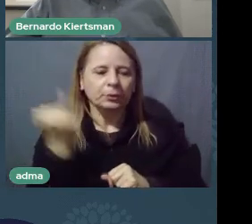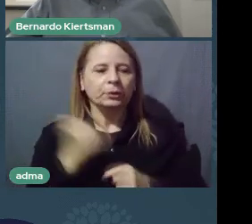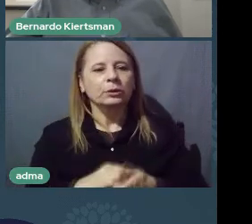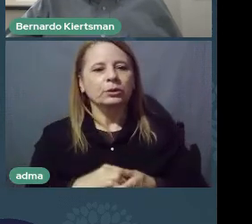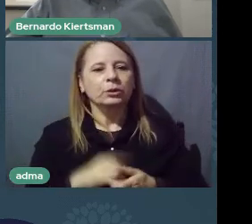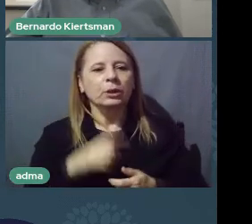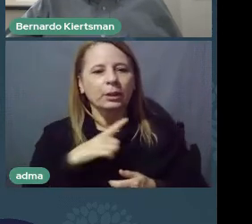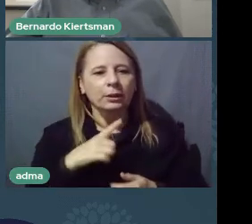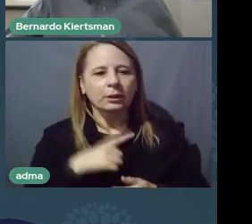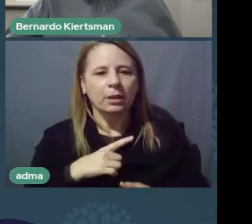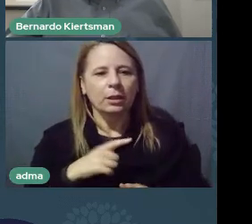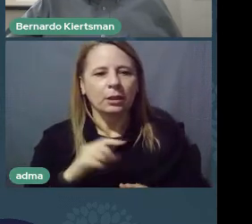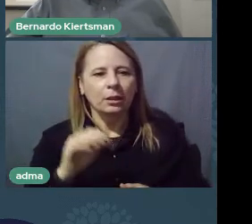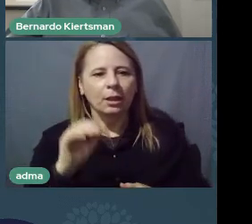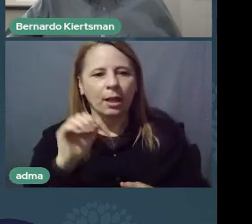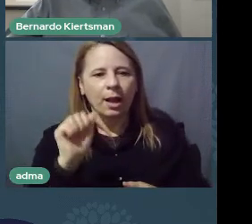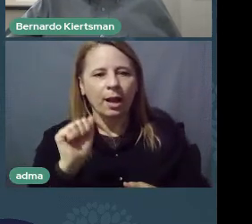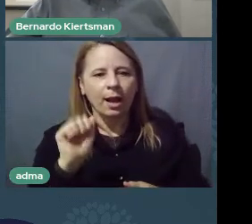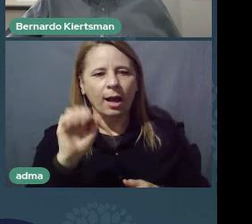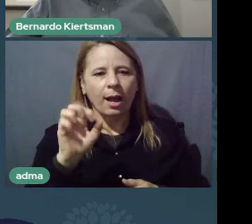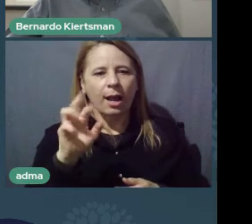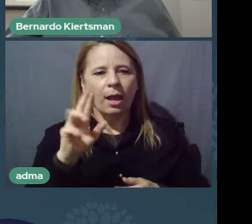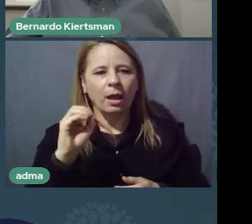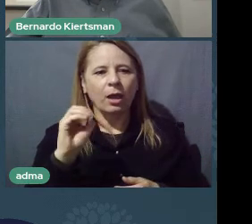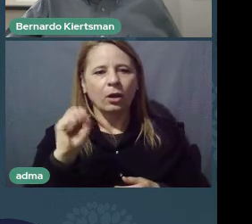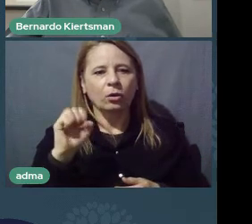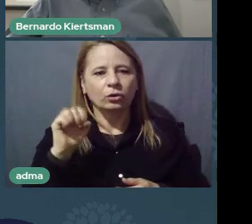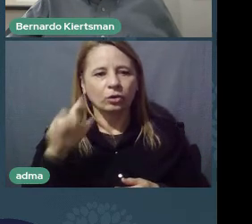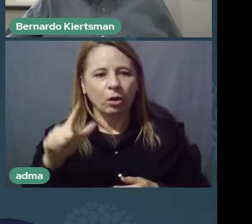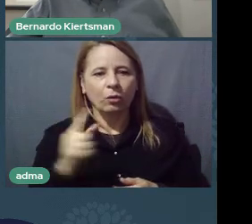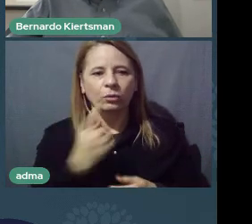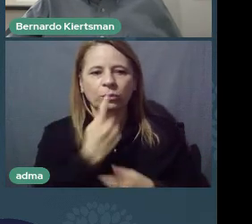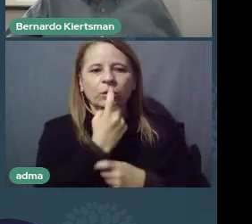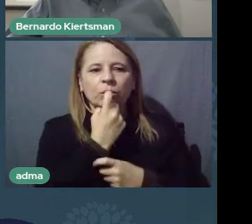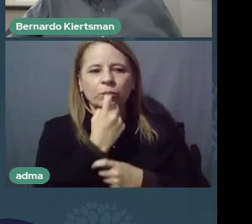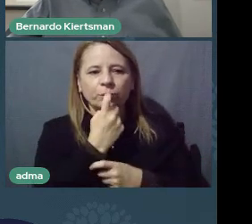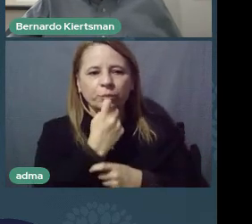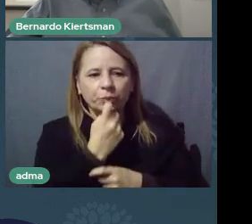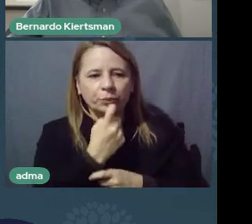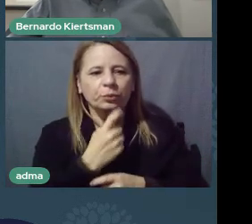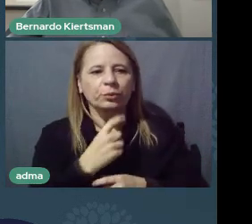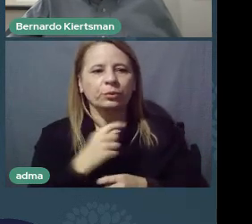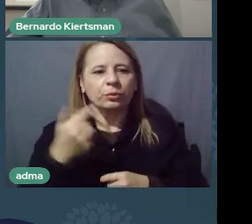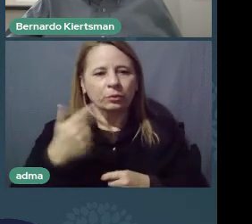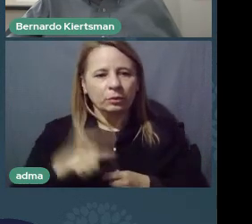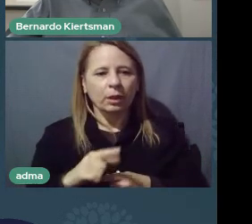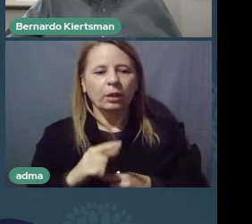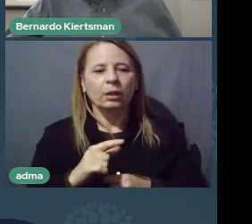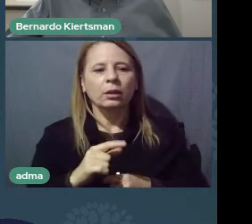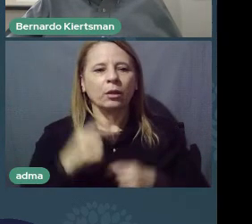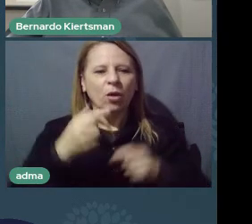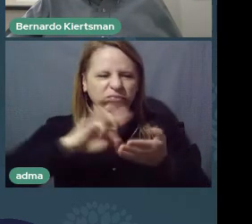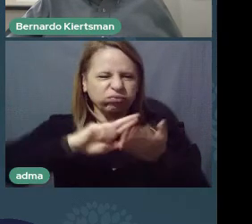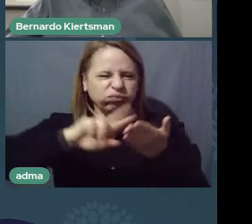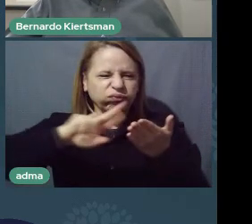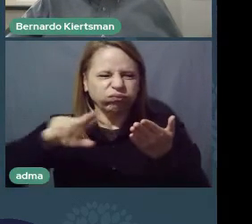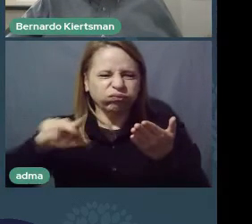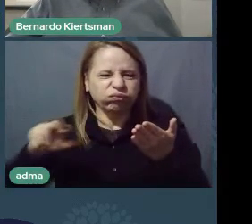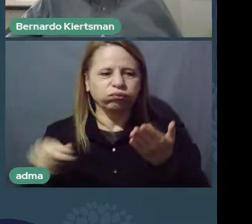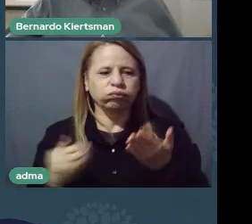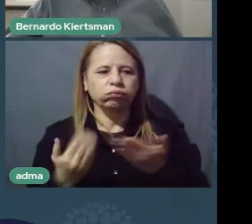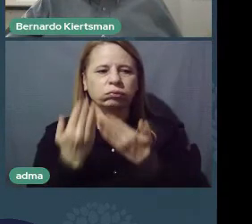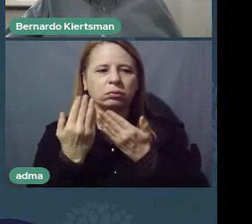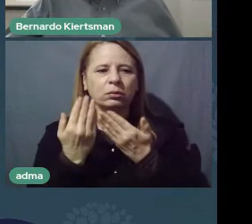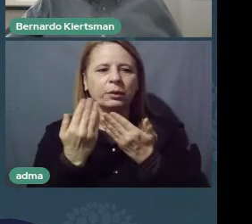o aerosol dosimetrado, que é o spray, nós temos o spray com o espaçador, inaladores de pó e os nebulizadores.